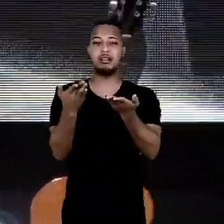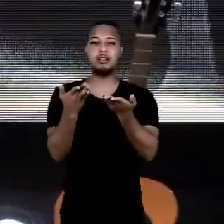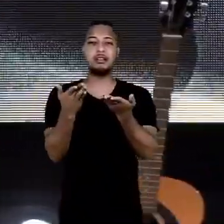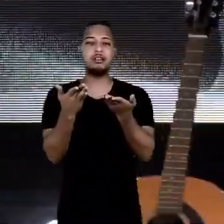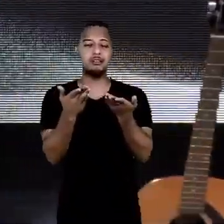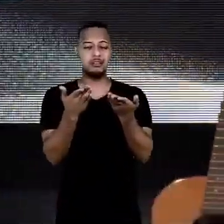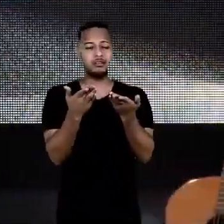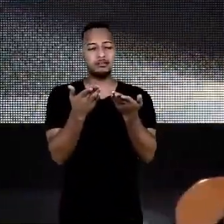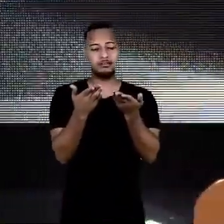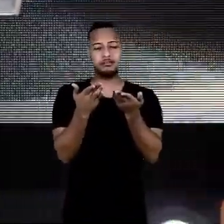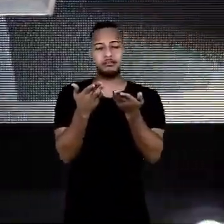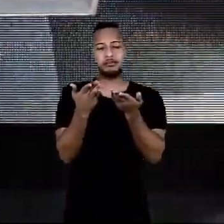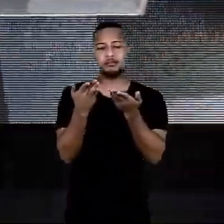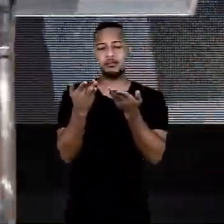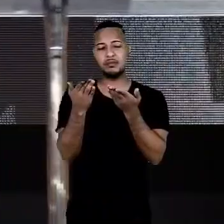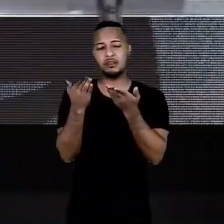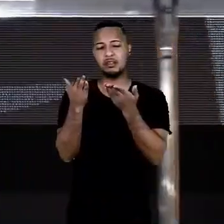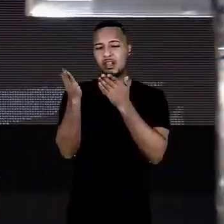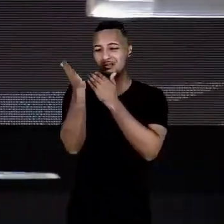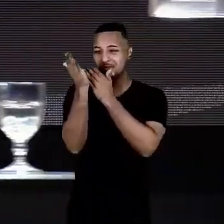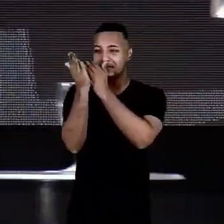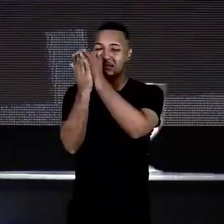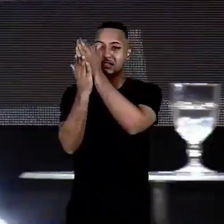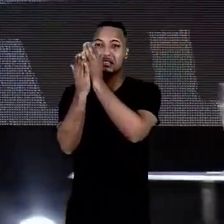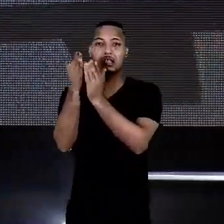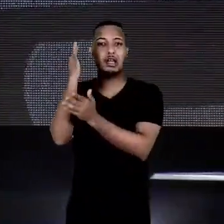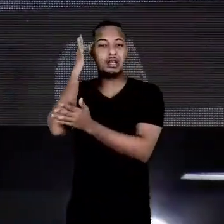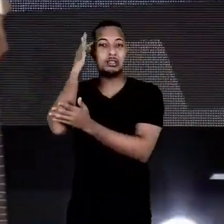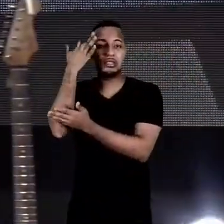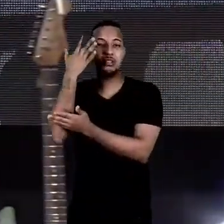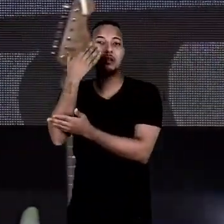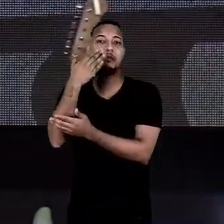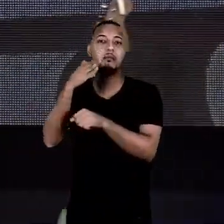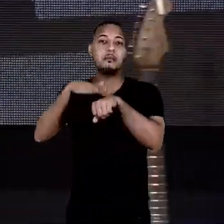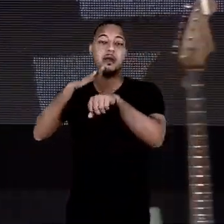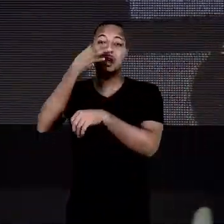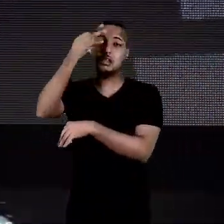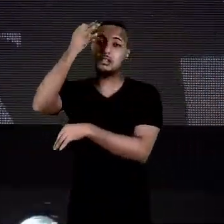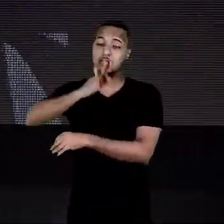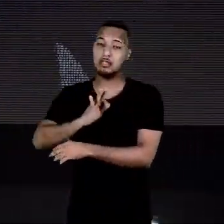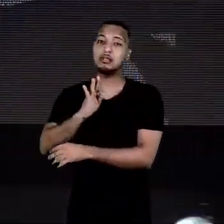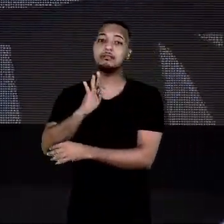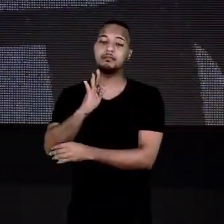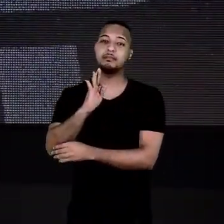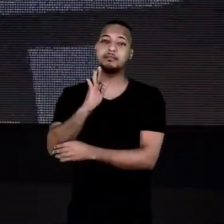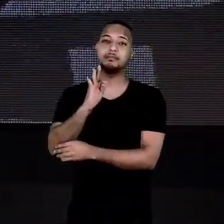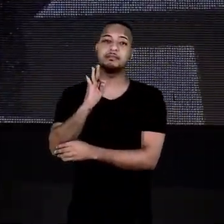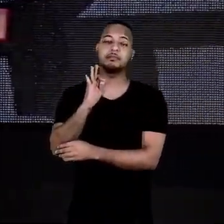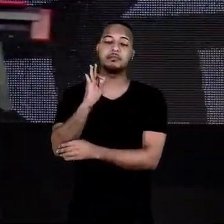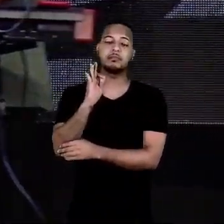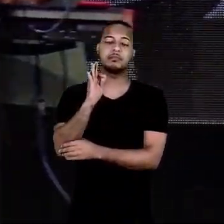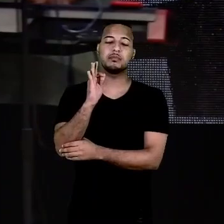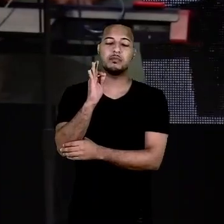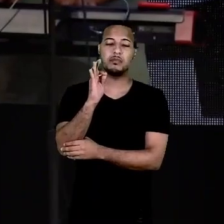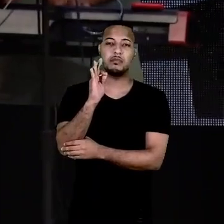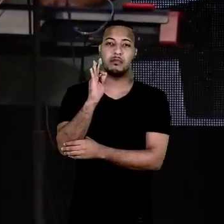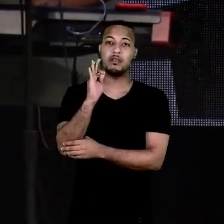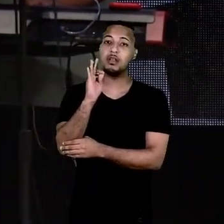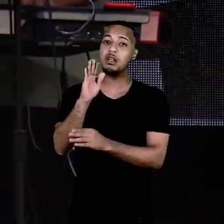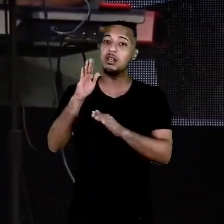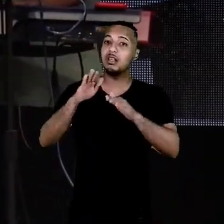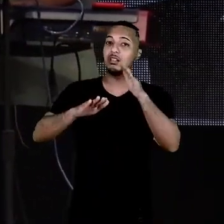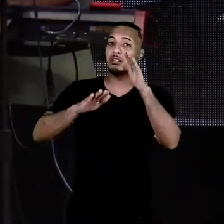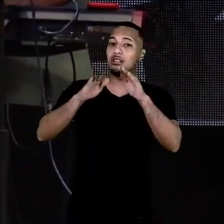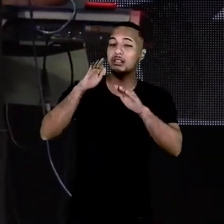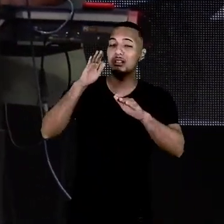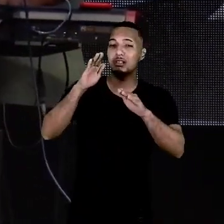certo, a decisão mais certa a se tomar, talvez seja o caminho que vai te levar para longe de